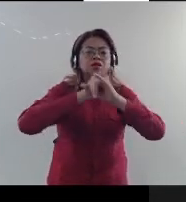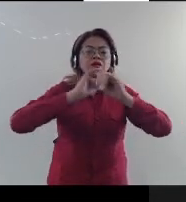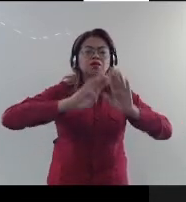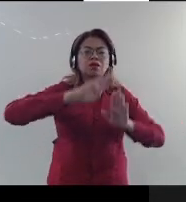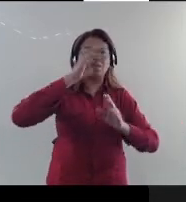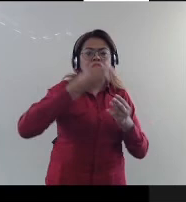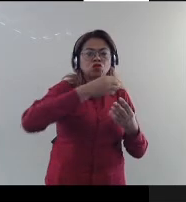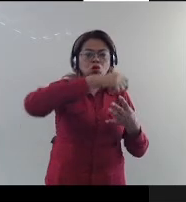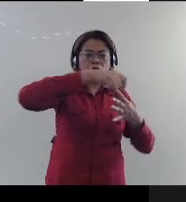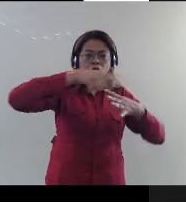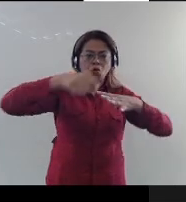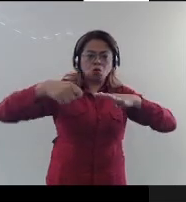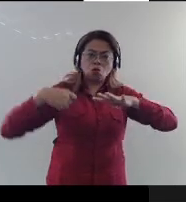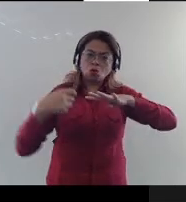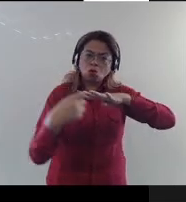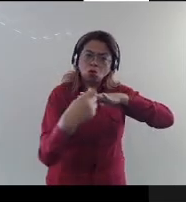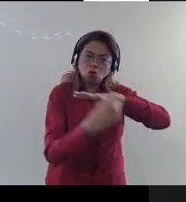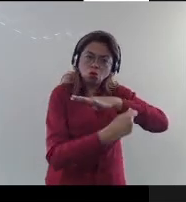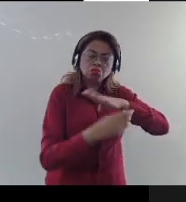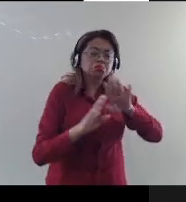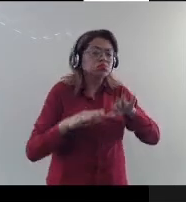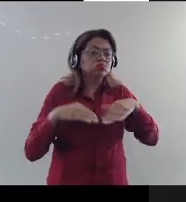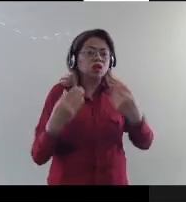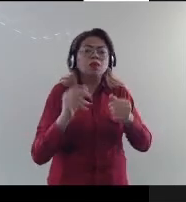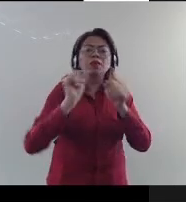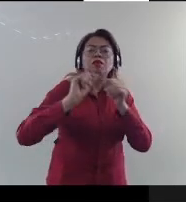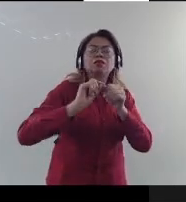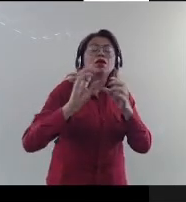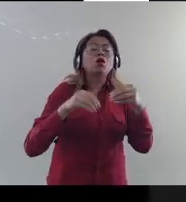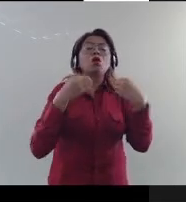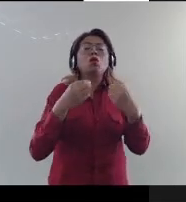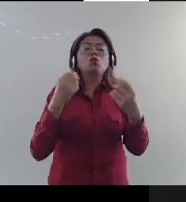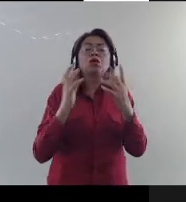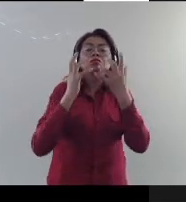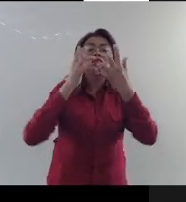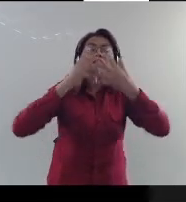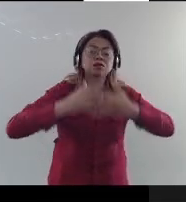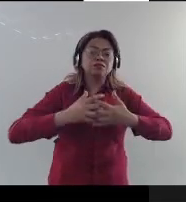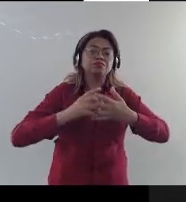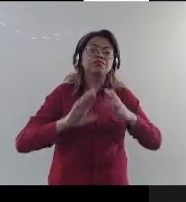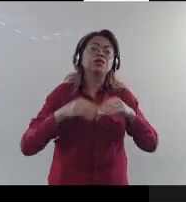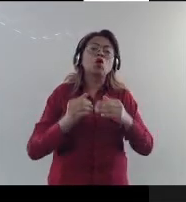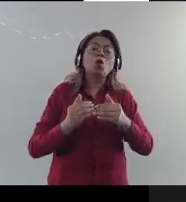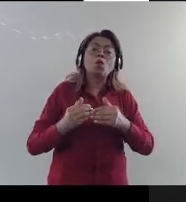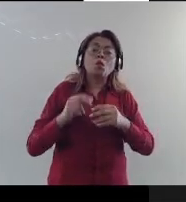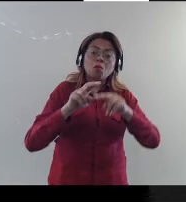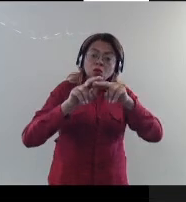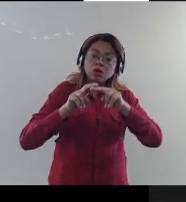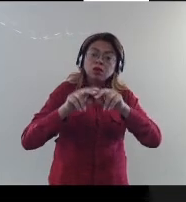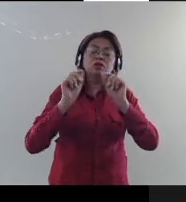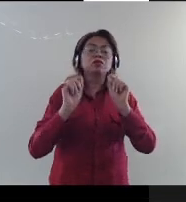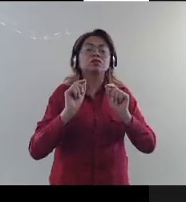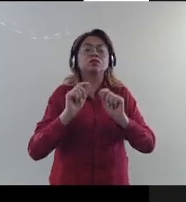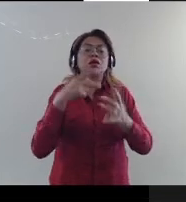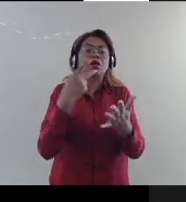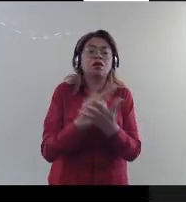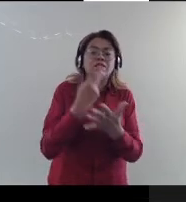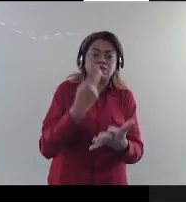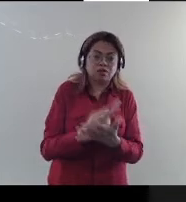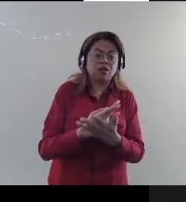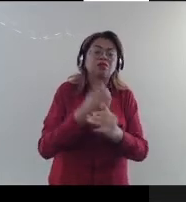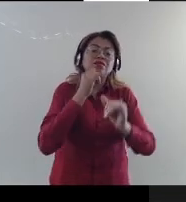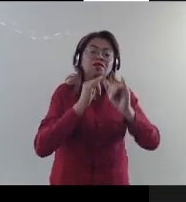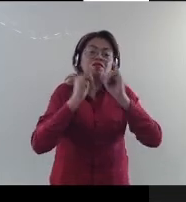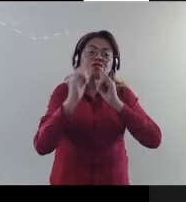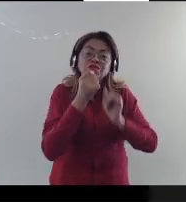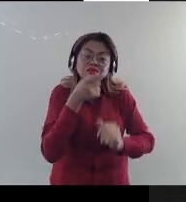extremo, para ela não importa, porque é aquilo que impulsiona mais, né? Por isso que, eventualmente, a fake news ela sempre vai mais para frente, porque ela é um extremo, né? Então, o que